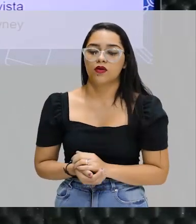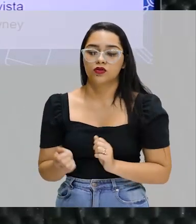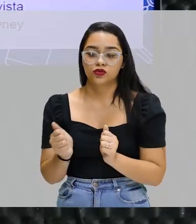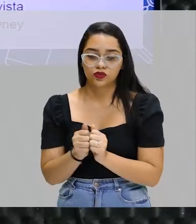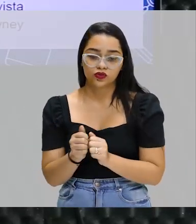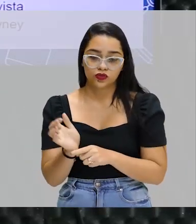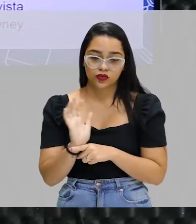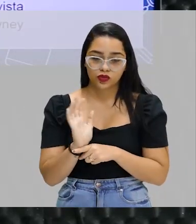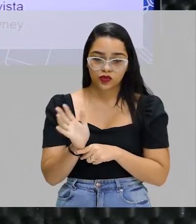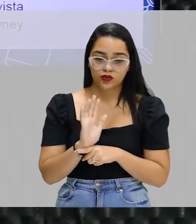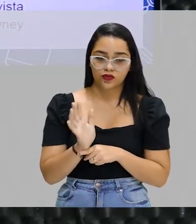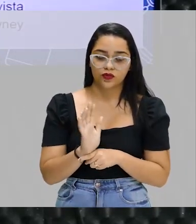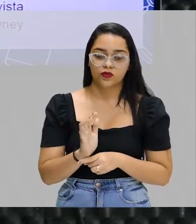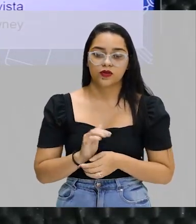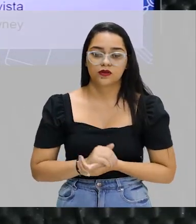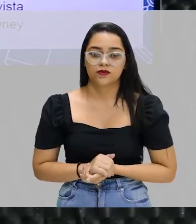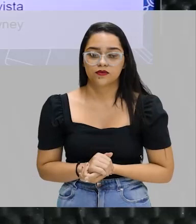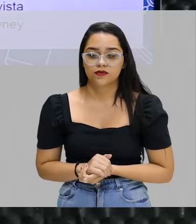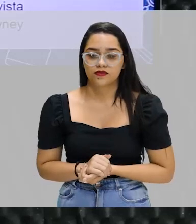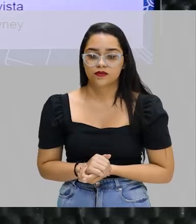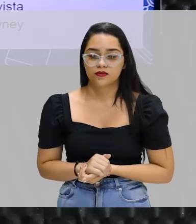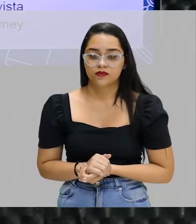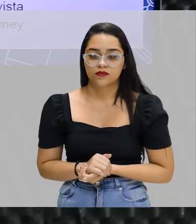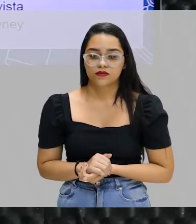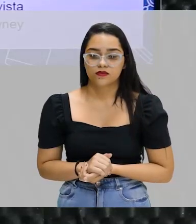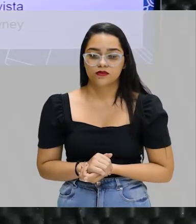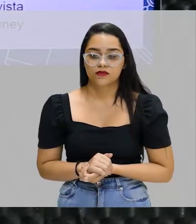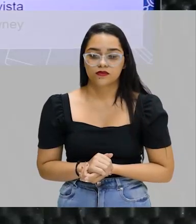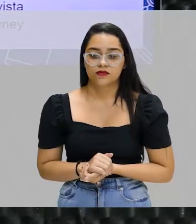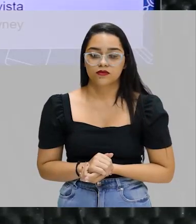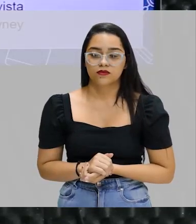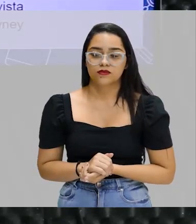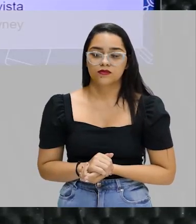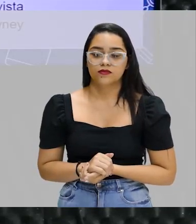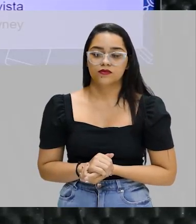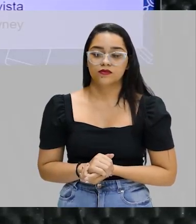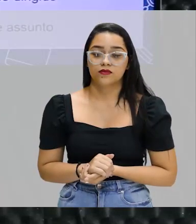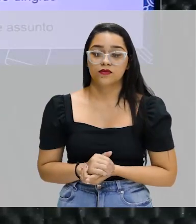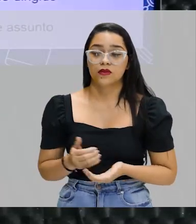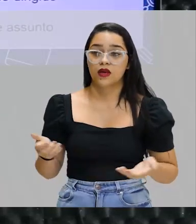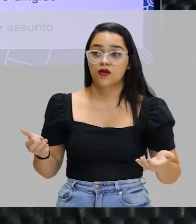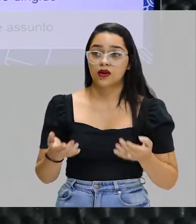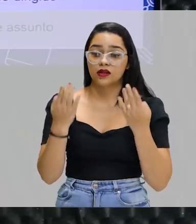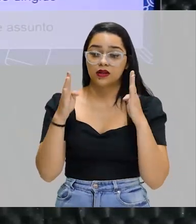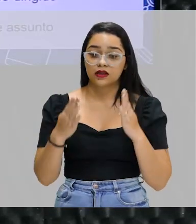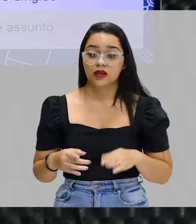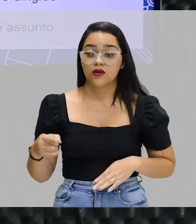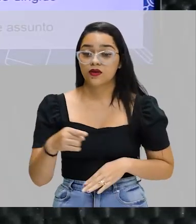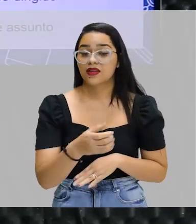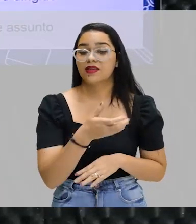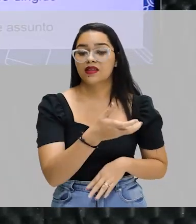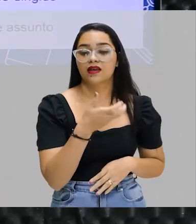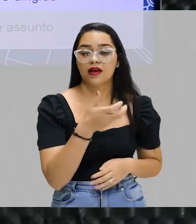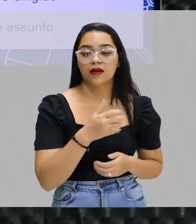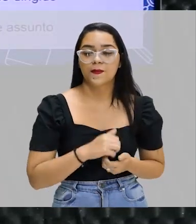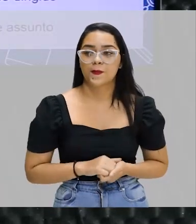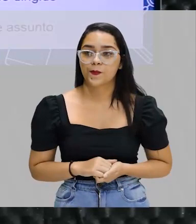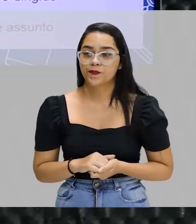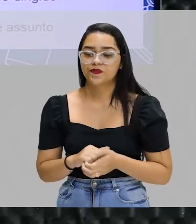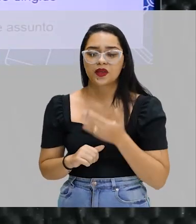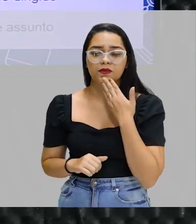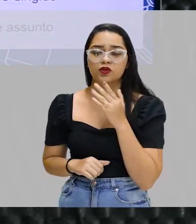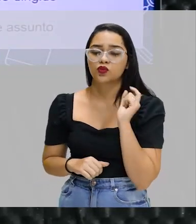que atuaram juntos em um filme. Isso é a introdução. Vamos analisar o que a questão quer. A questão